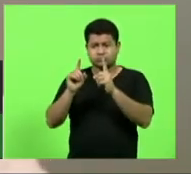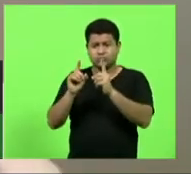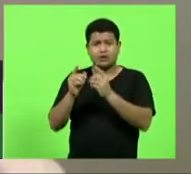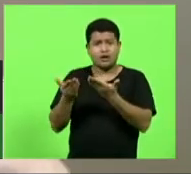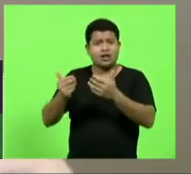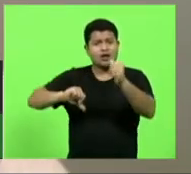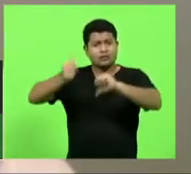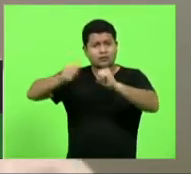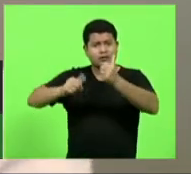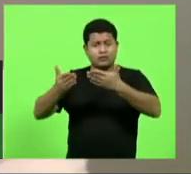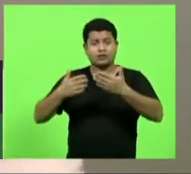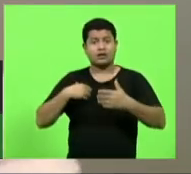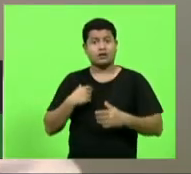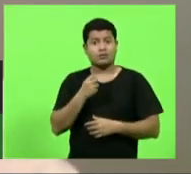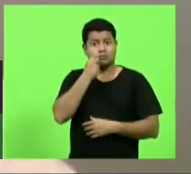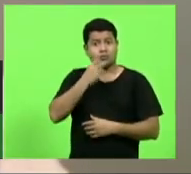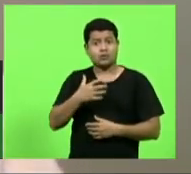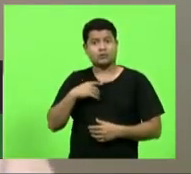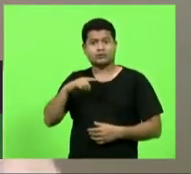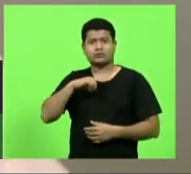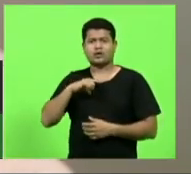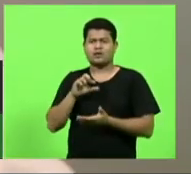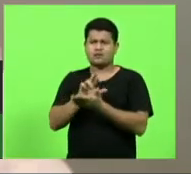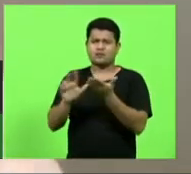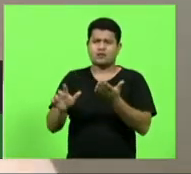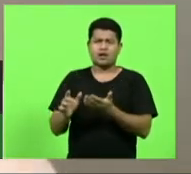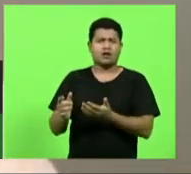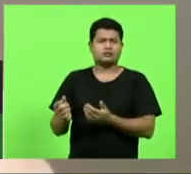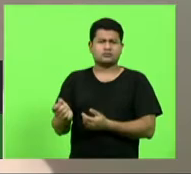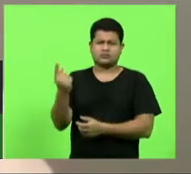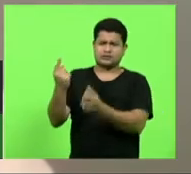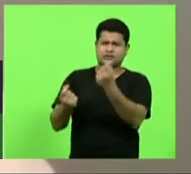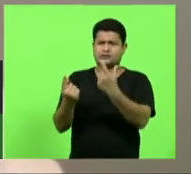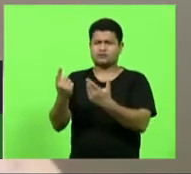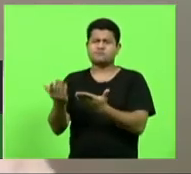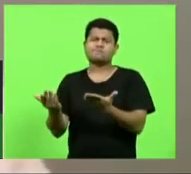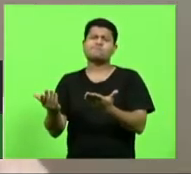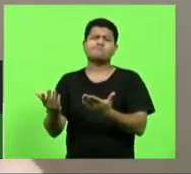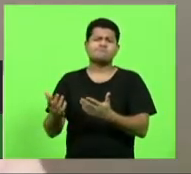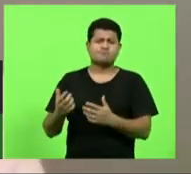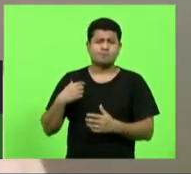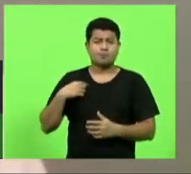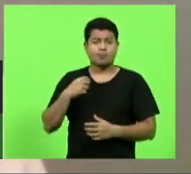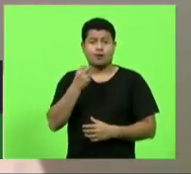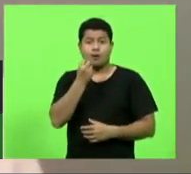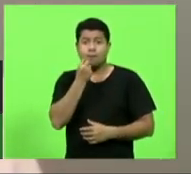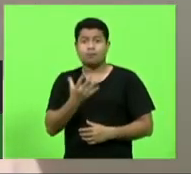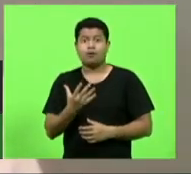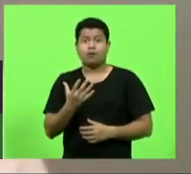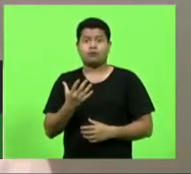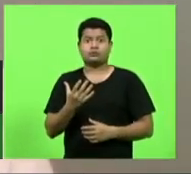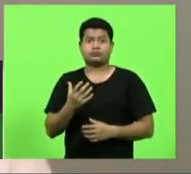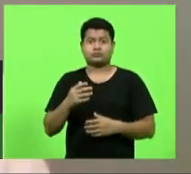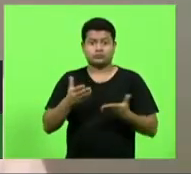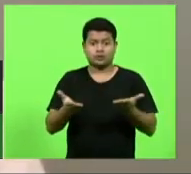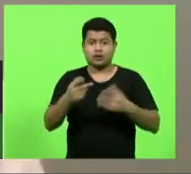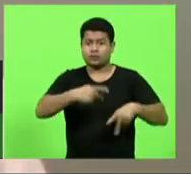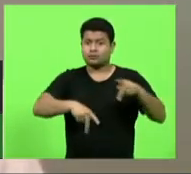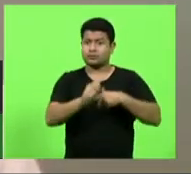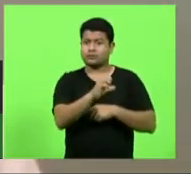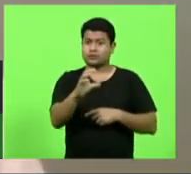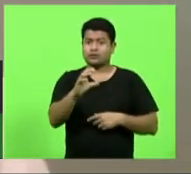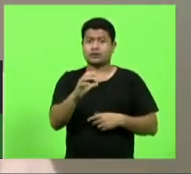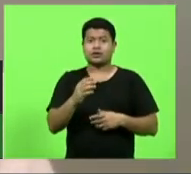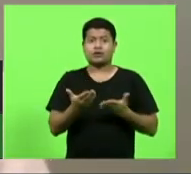perto. Existem diversas suspeitas, vamos olhar, será bom para todos ou será bom para o catarinense que terá desvendado